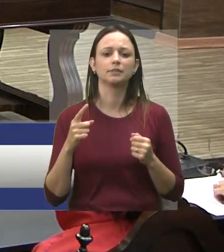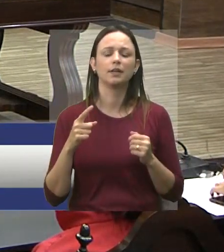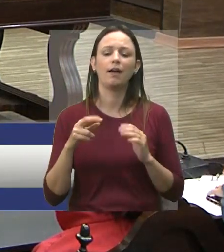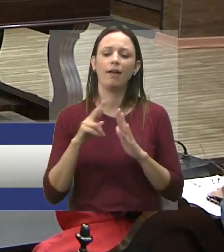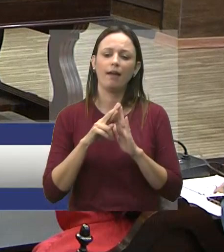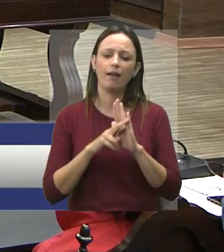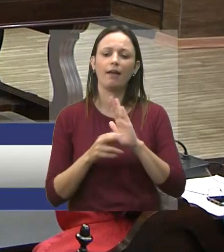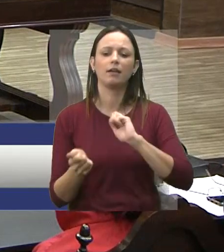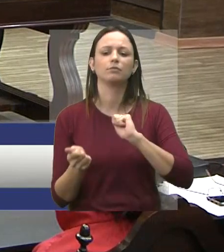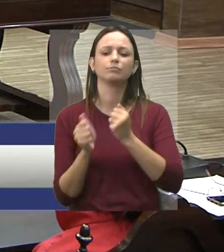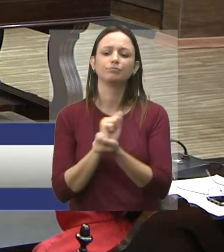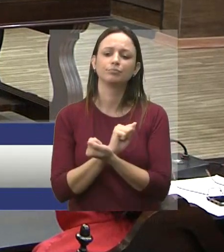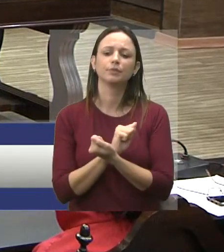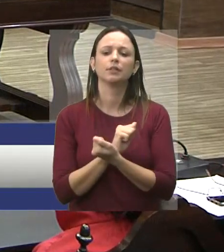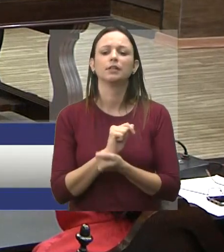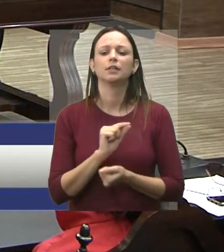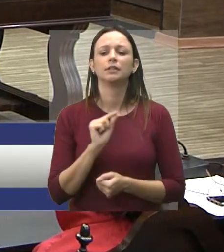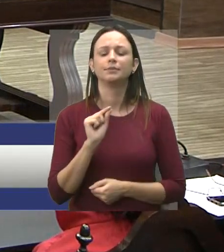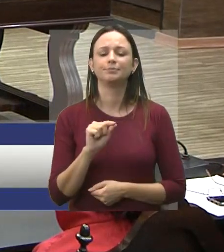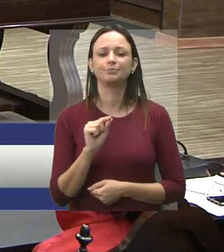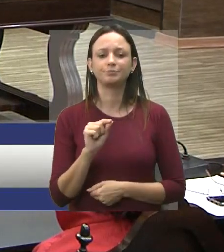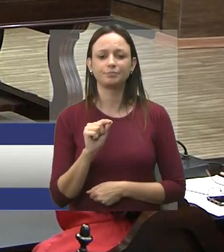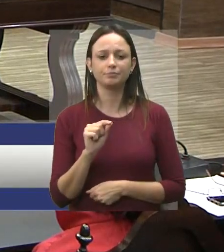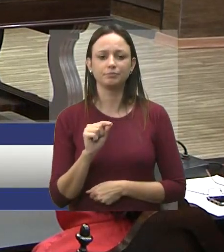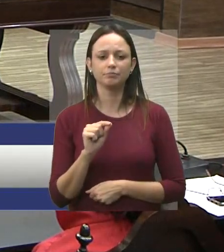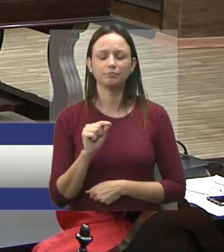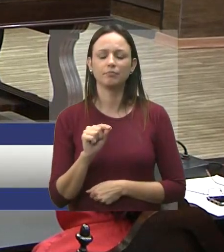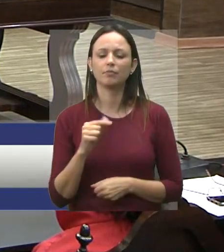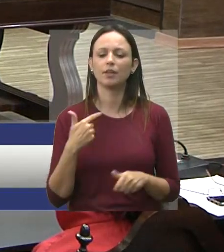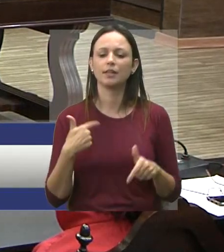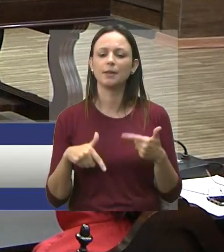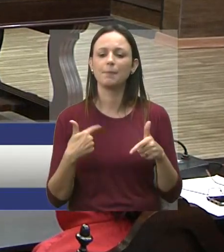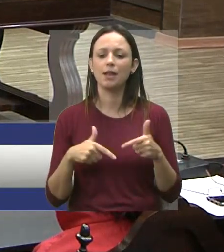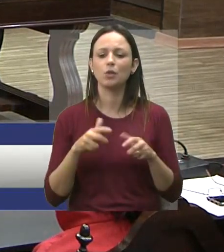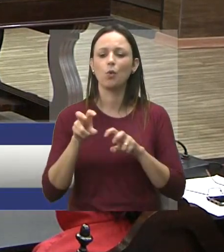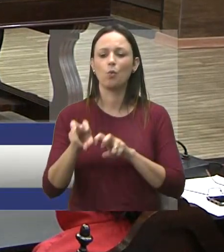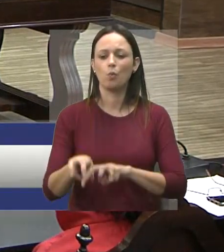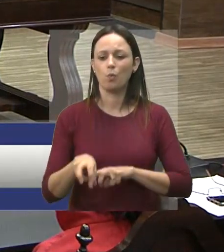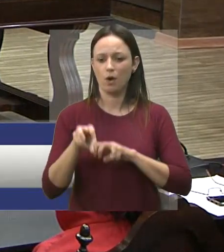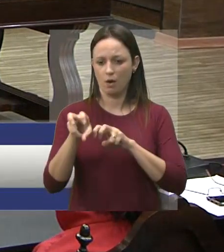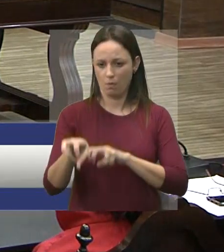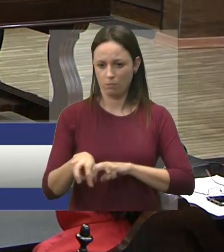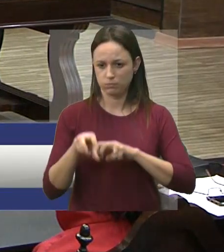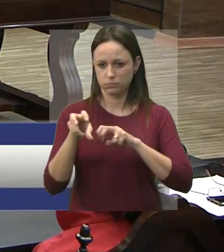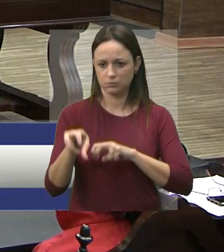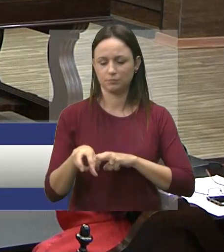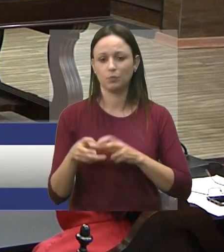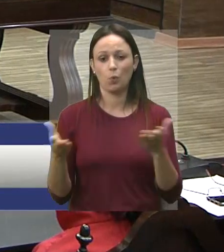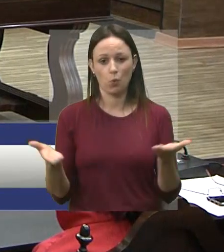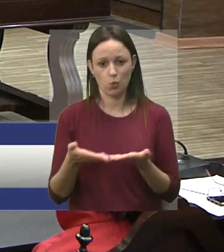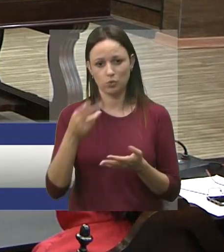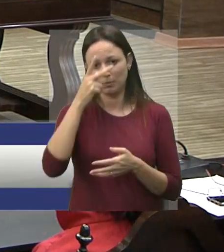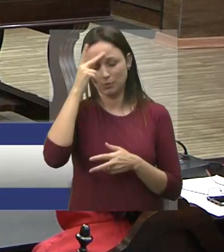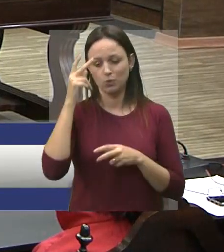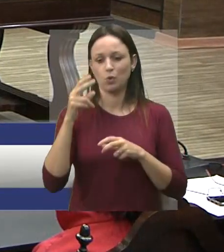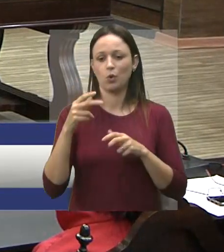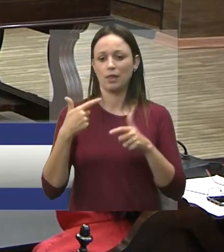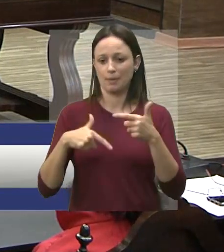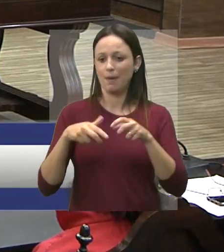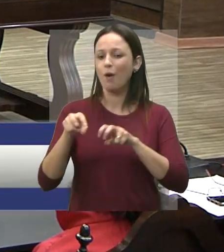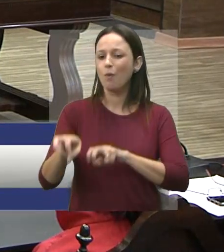que teria seria para os trabalhadores rurais. Hoje, trabalhador rural se aposenta